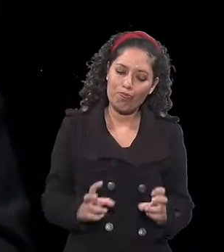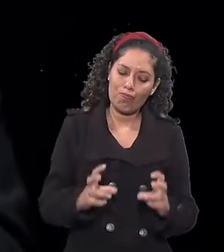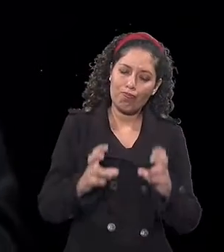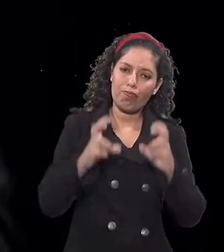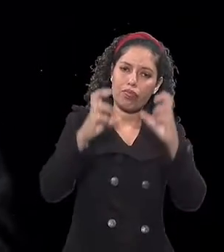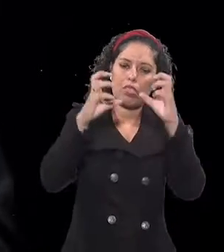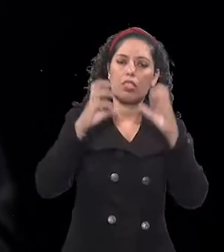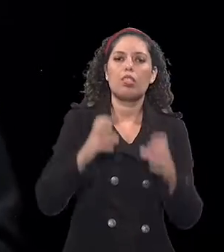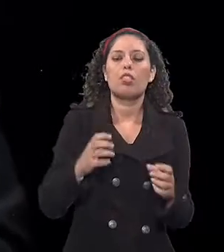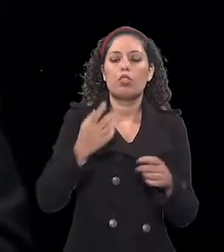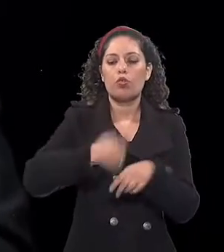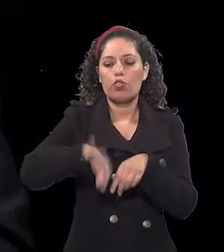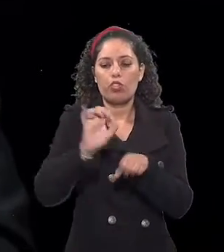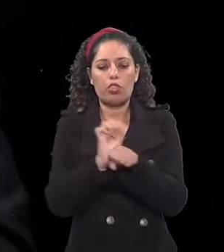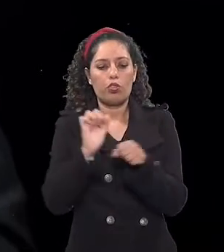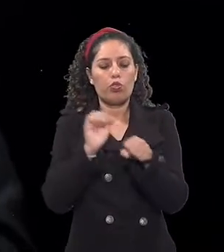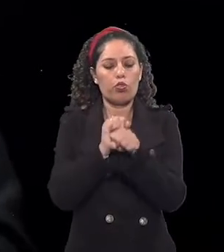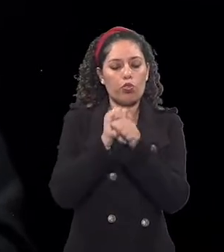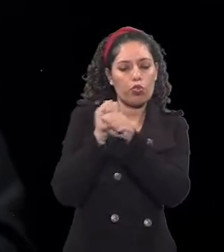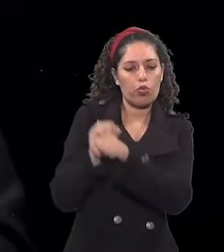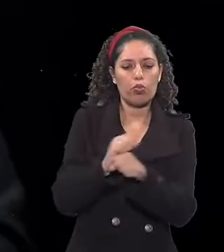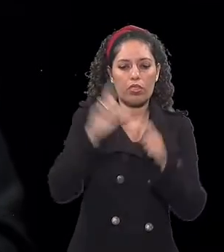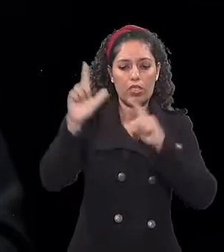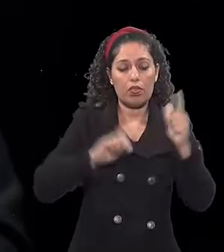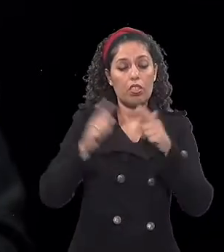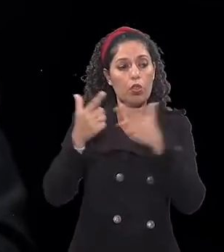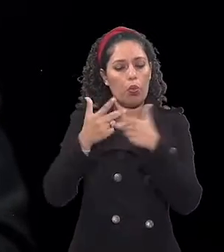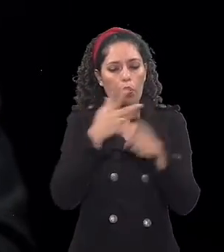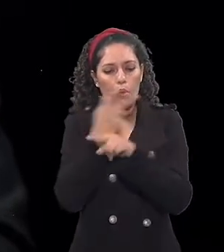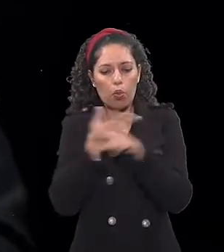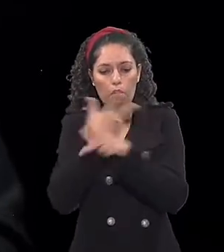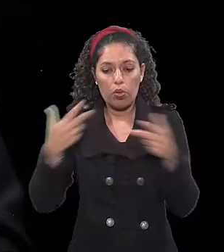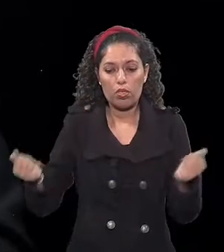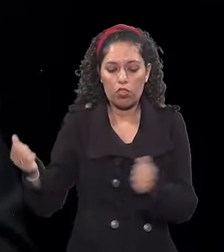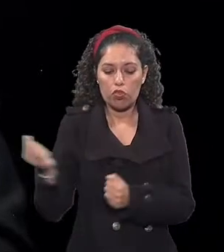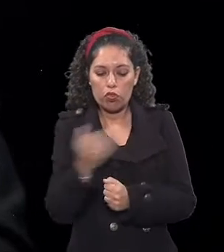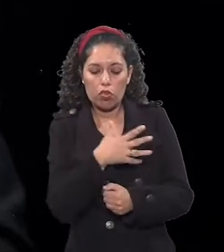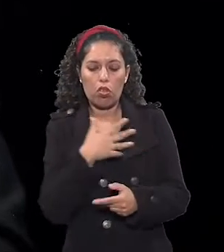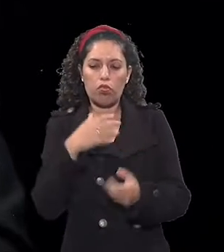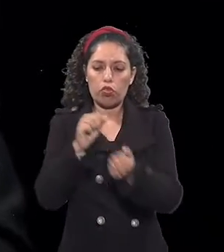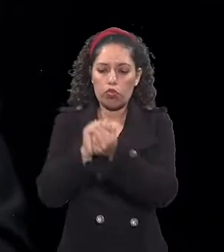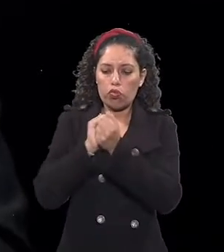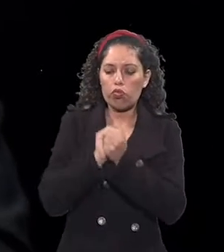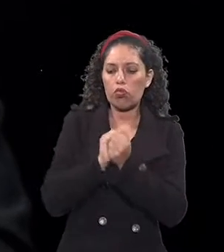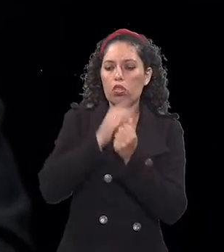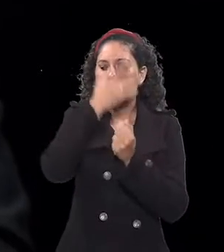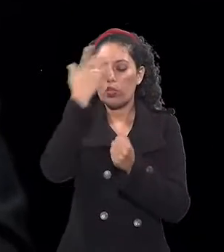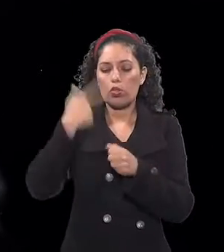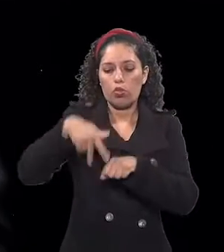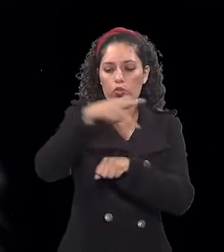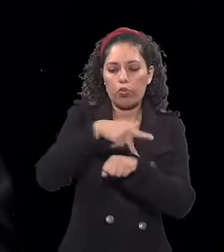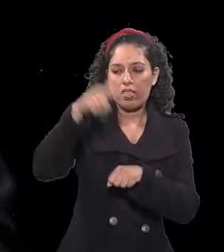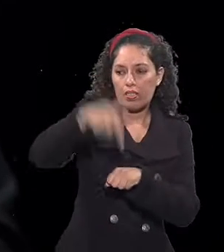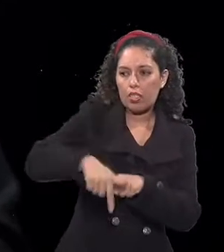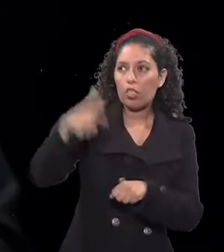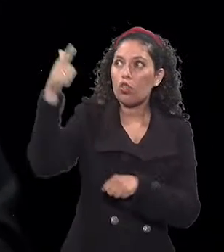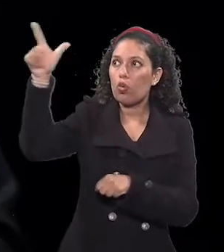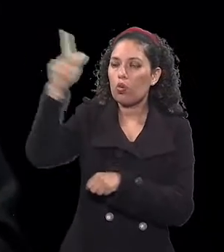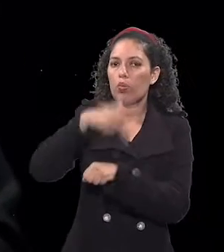conflitante com o Estado e a mídia, ele segue em busca de novas práticas envolvendo diferentes parceiros do país e do